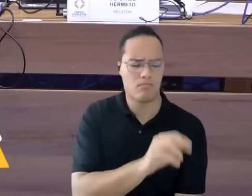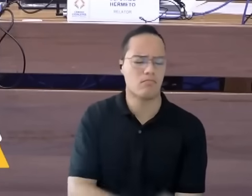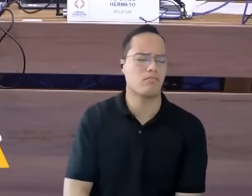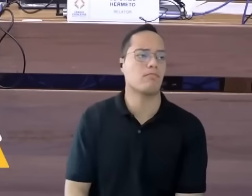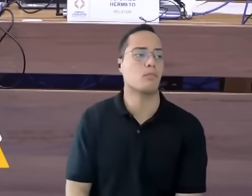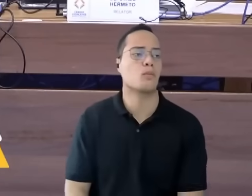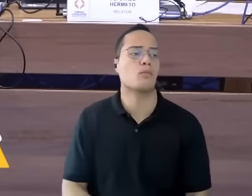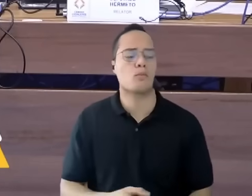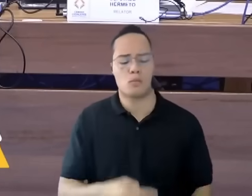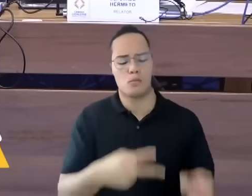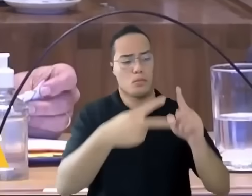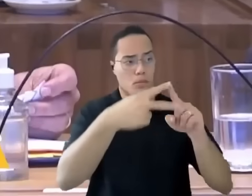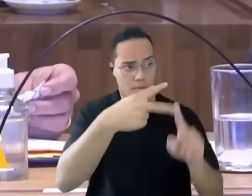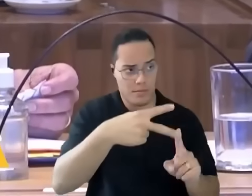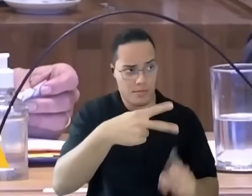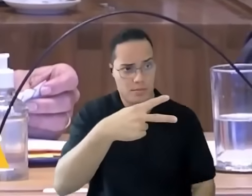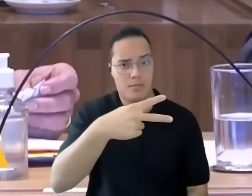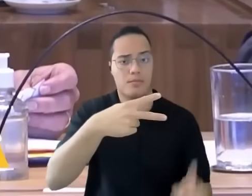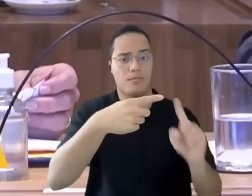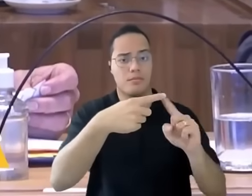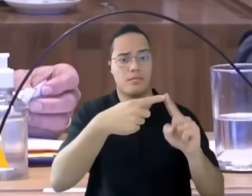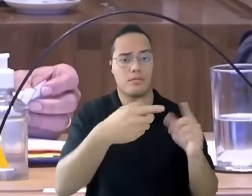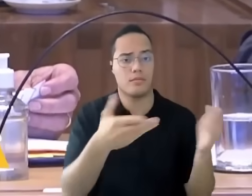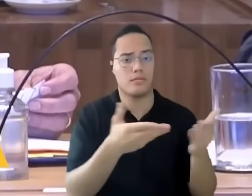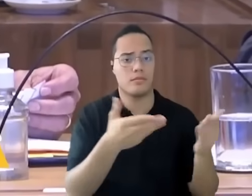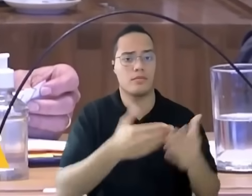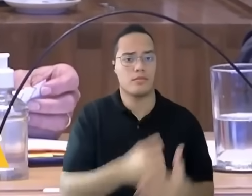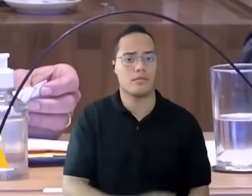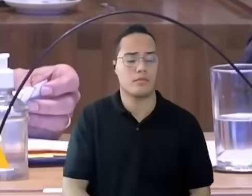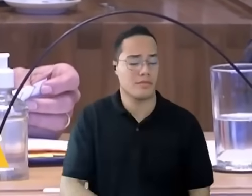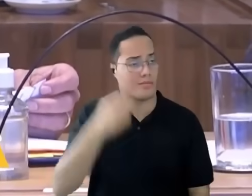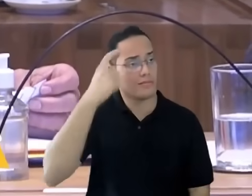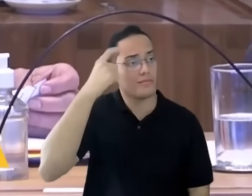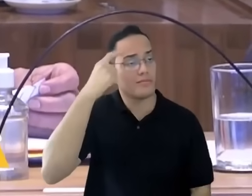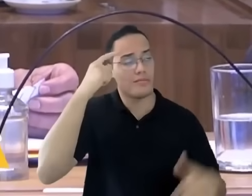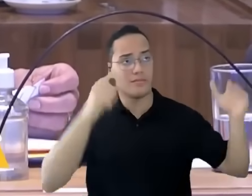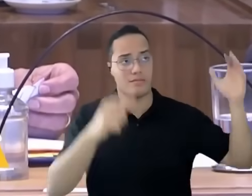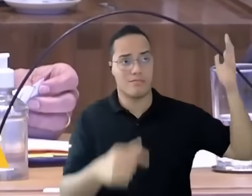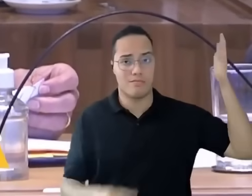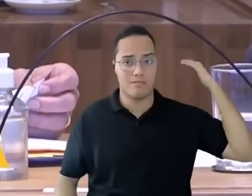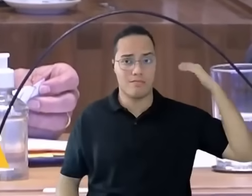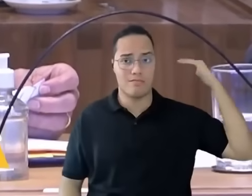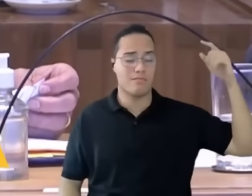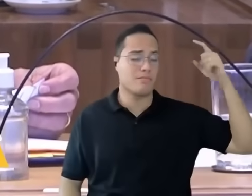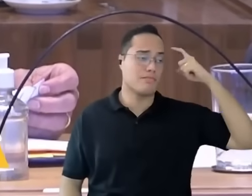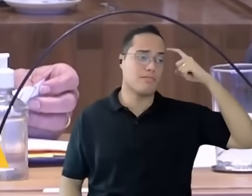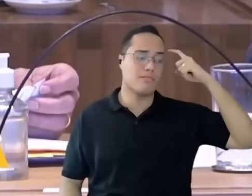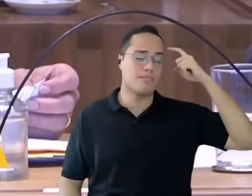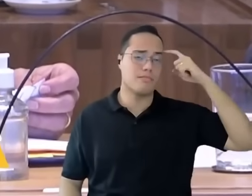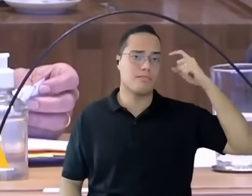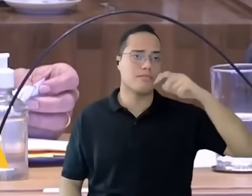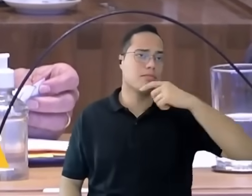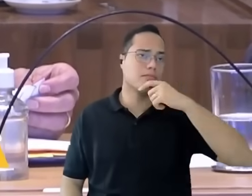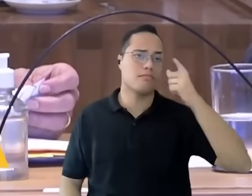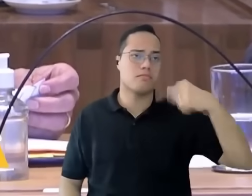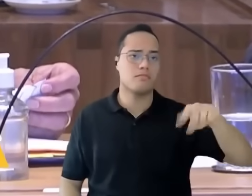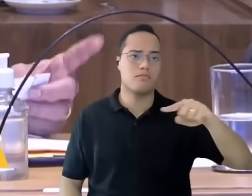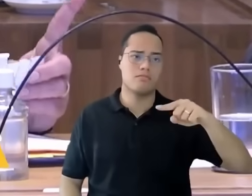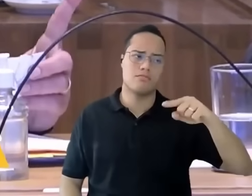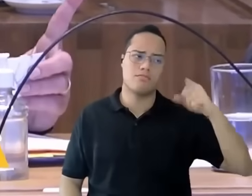é essa que nós estamos fazendo hoje olhando para o retrovisor olhando para o retrovisor nós podemos dizer que houve